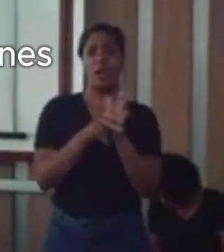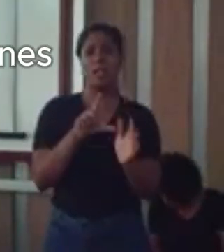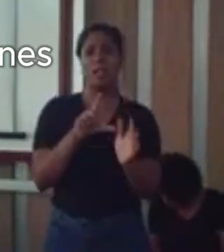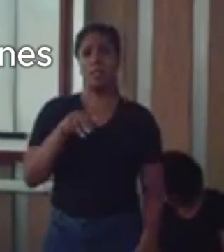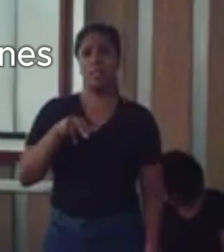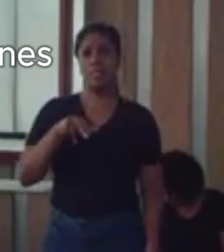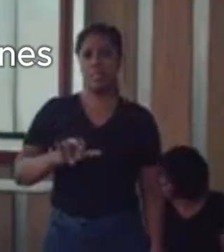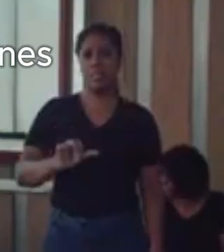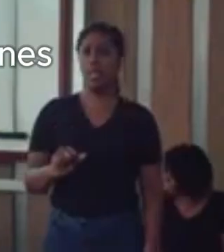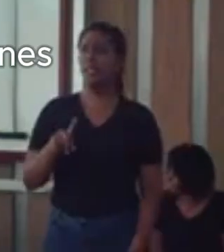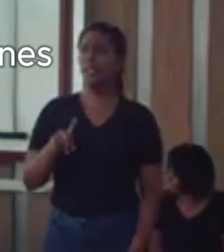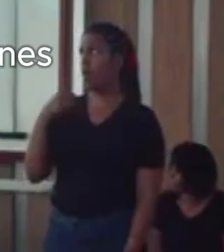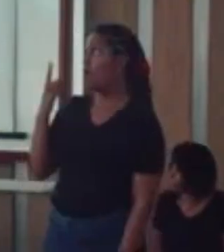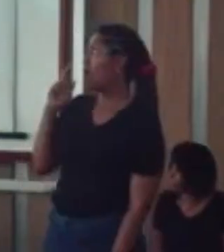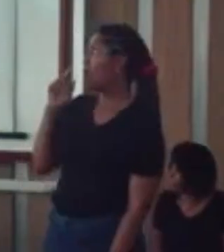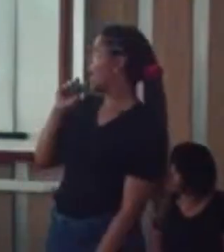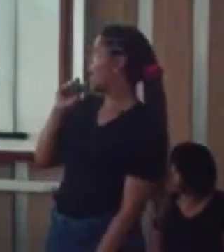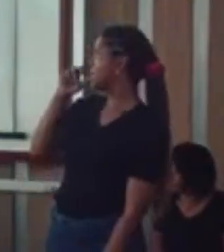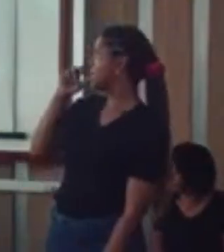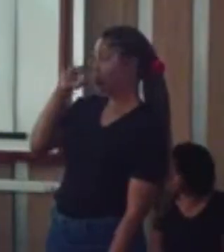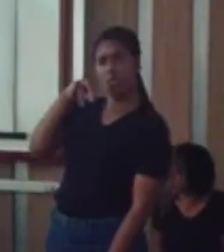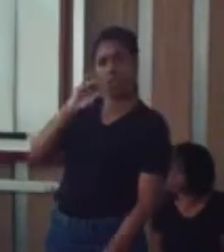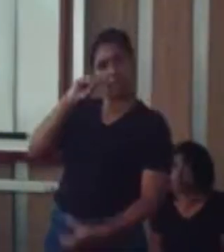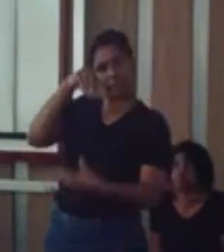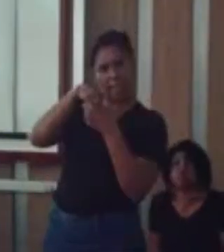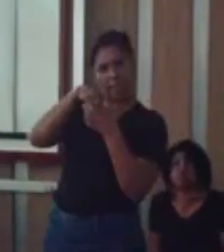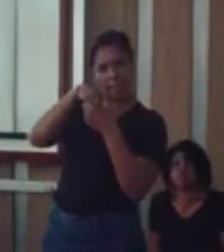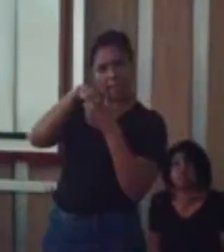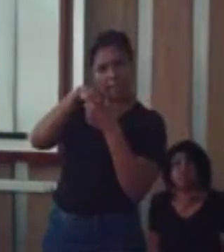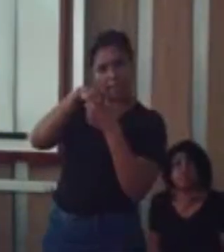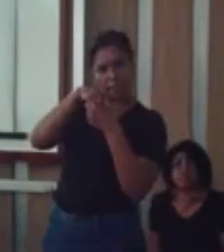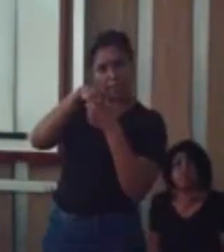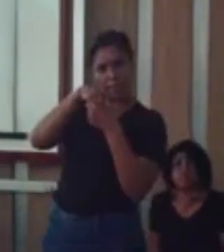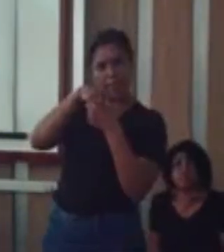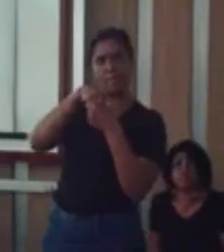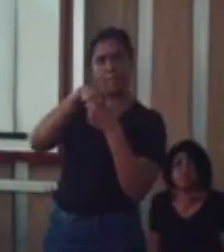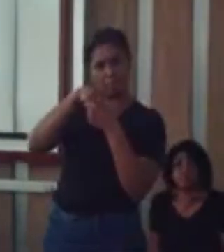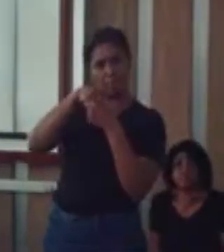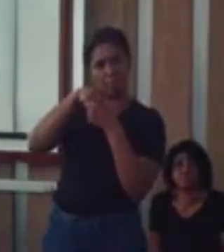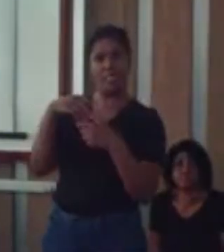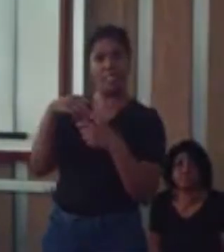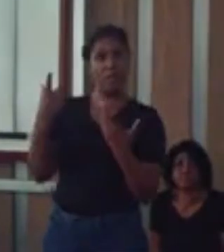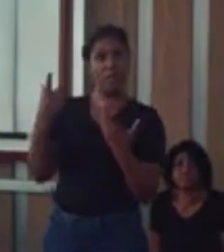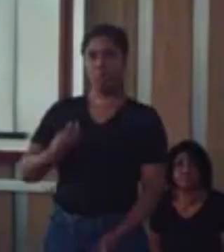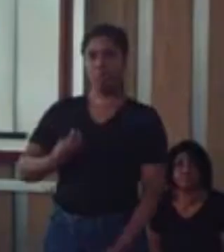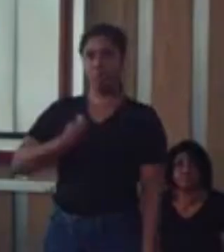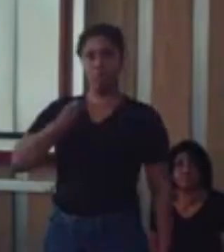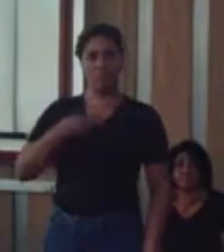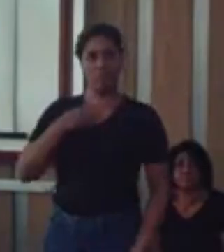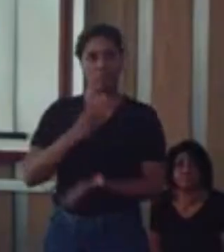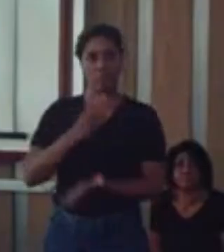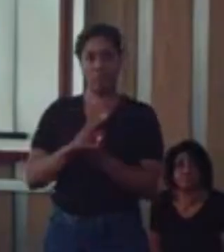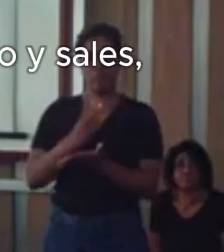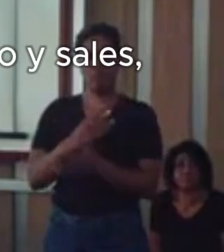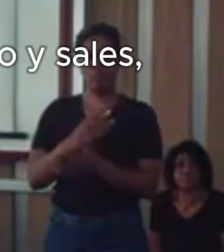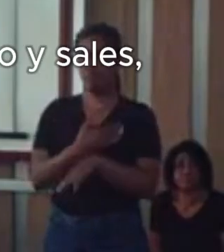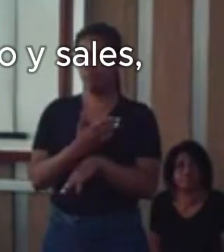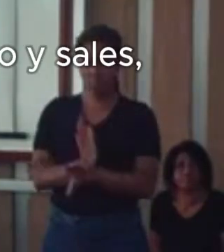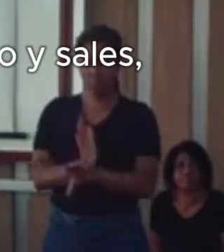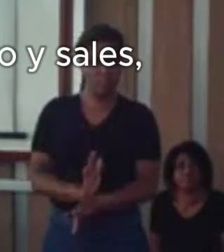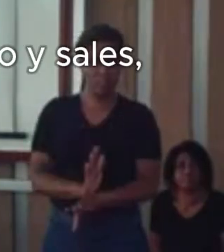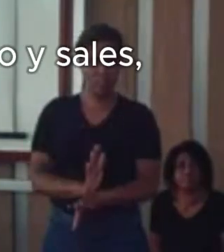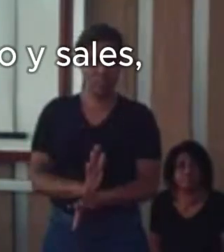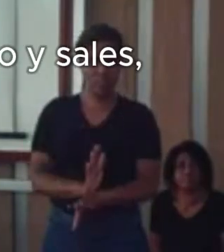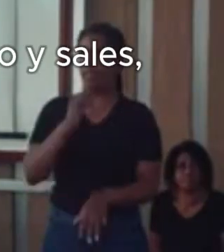dentro. Então, ele está muito presente, né? Ela está muito presente, em volta de cada fibra. Então, a mesma história. Você está dentro de